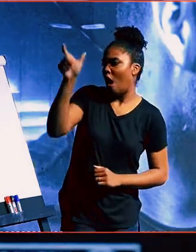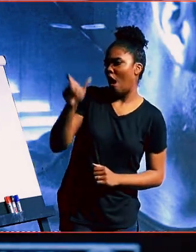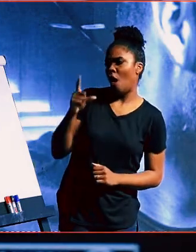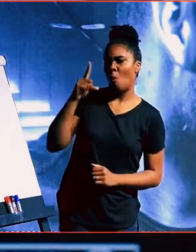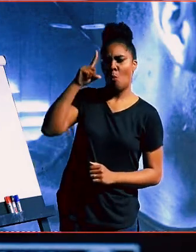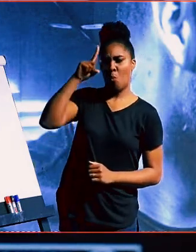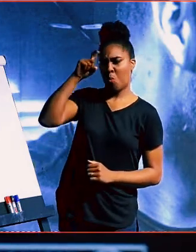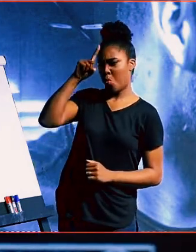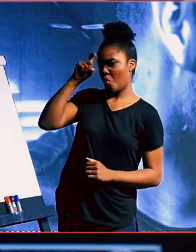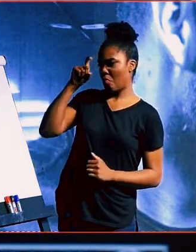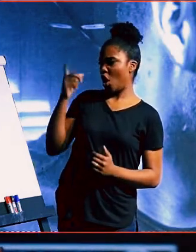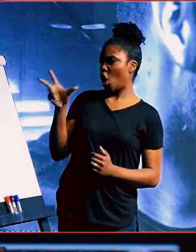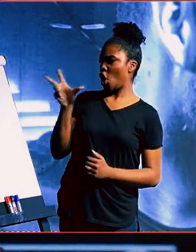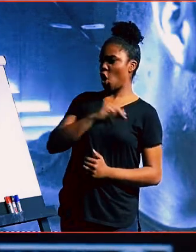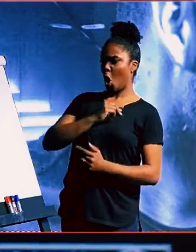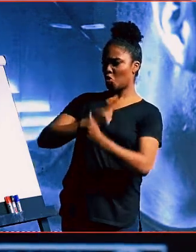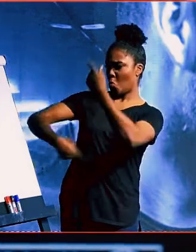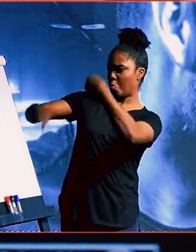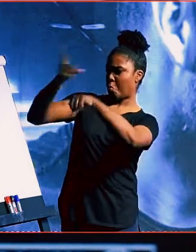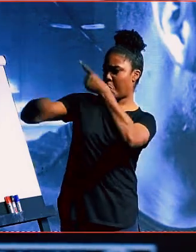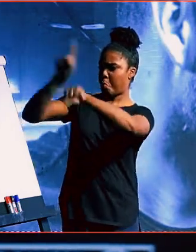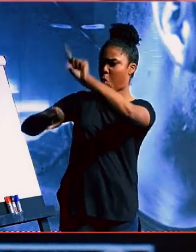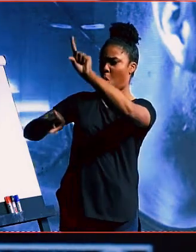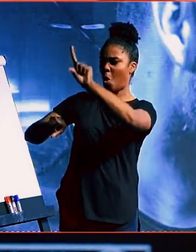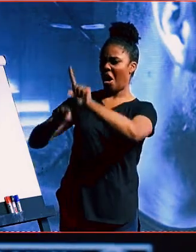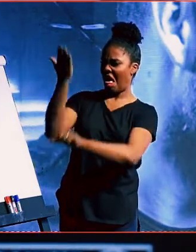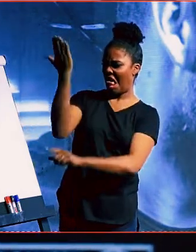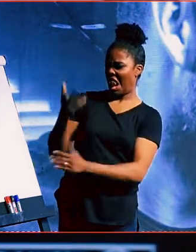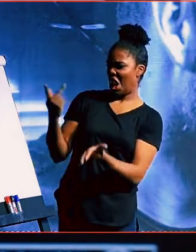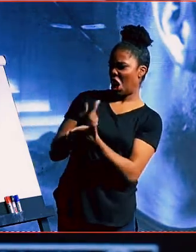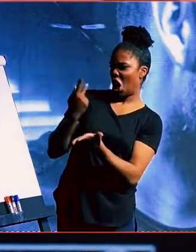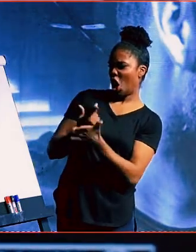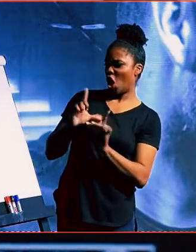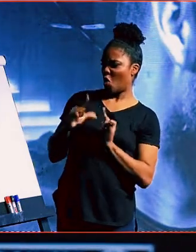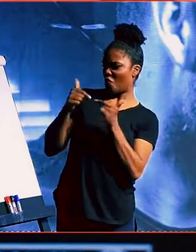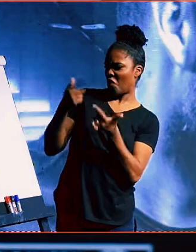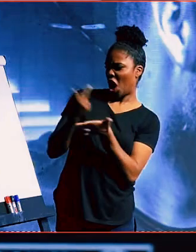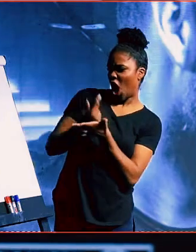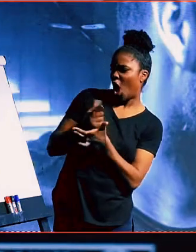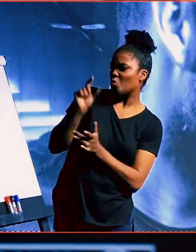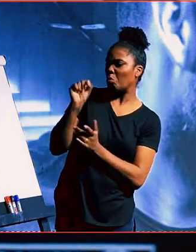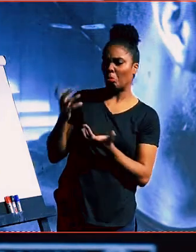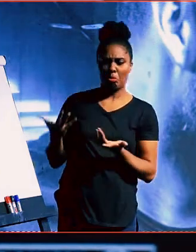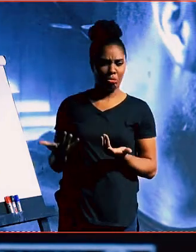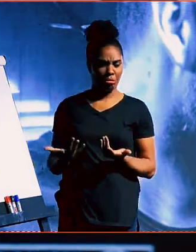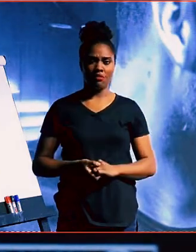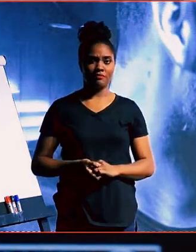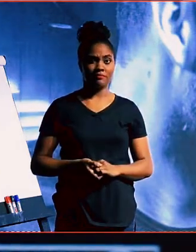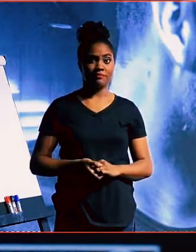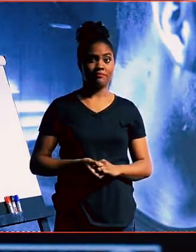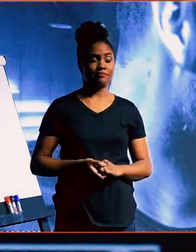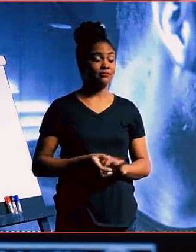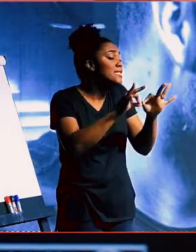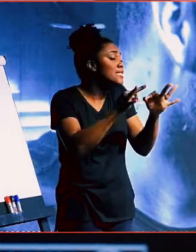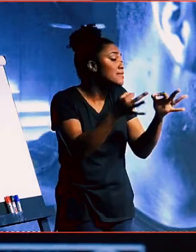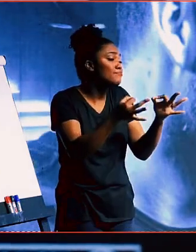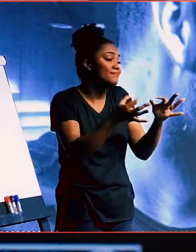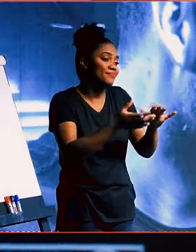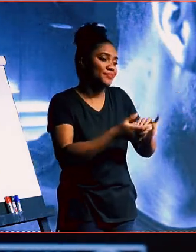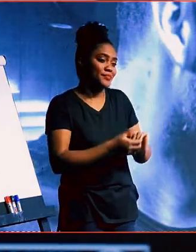é ele cresceu desse tanto que que tem de errado o que que ele faz errado né que a mentalidade do brasileiro é muito simples